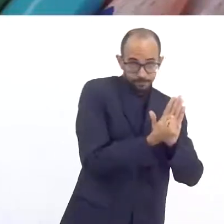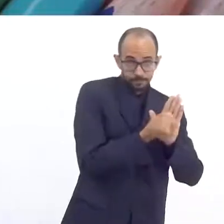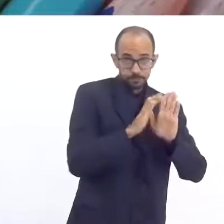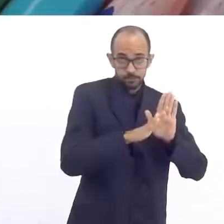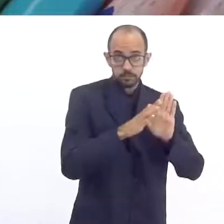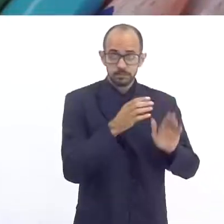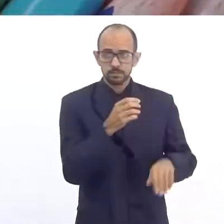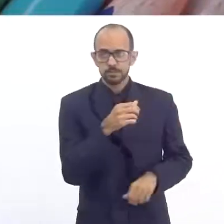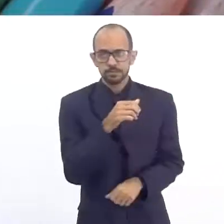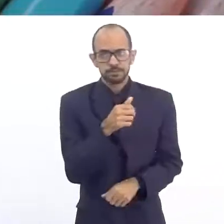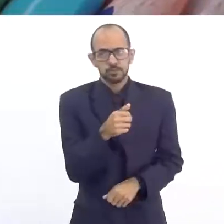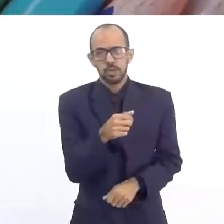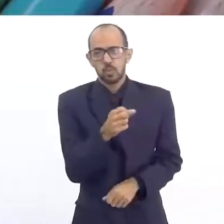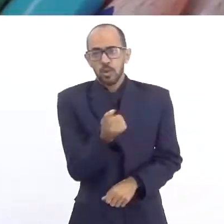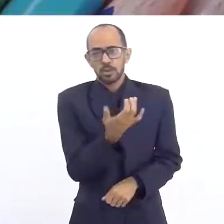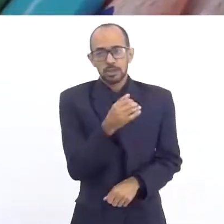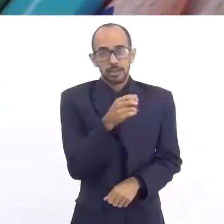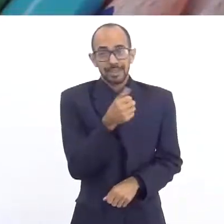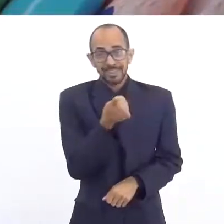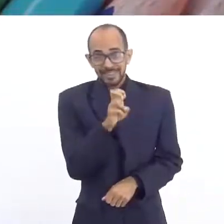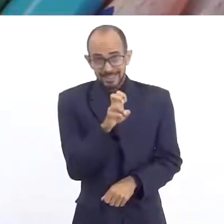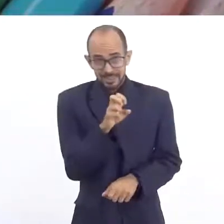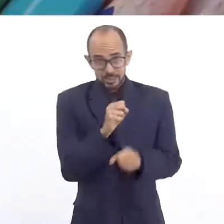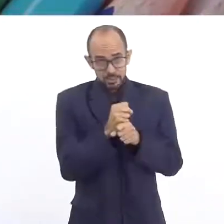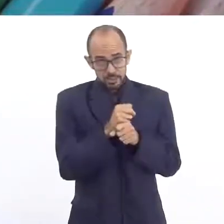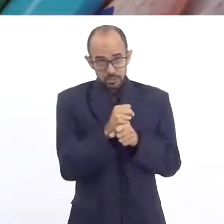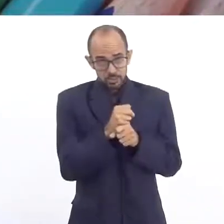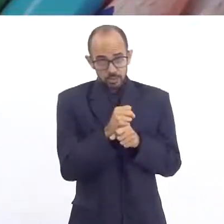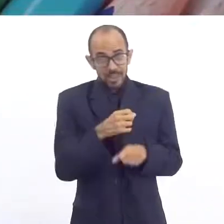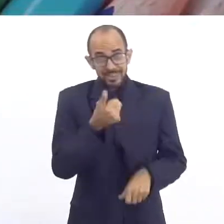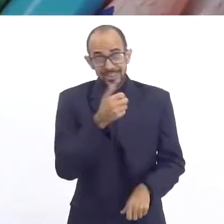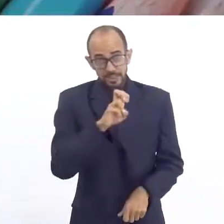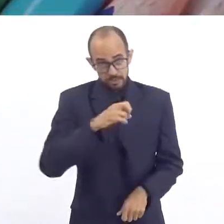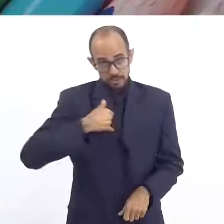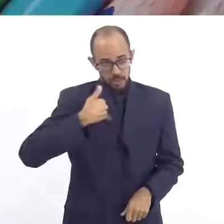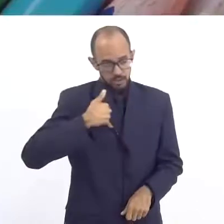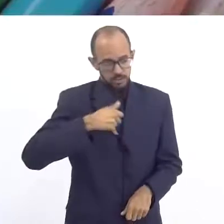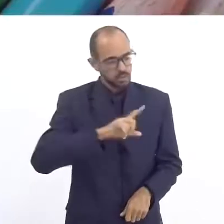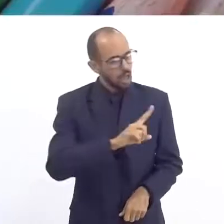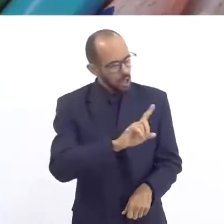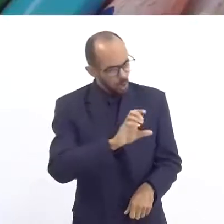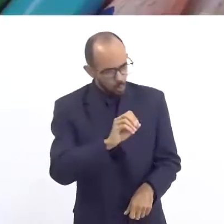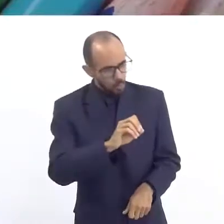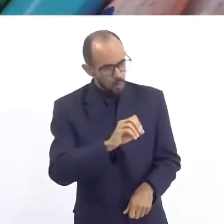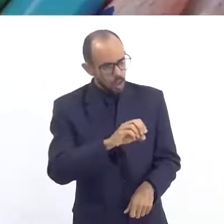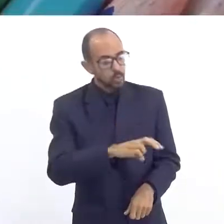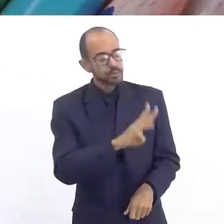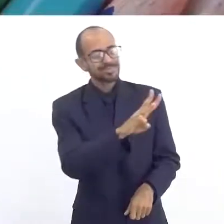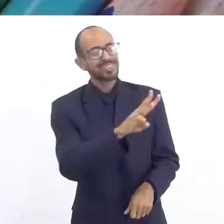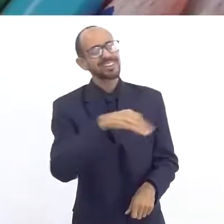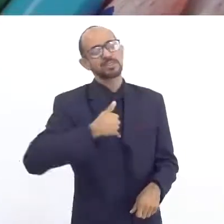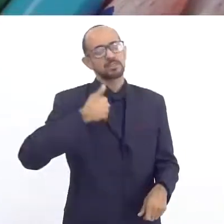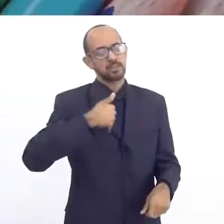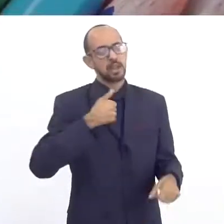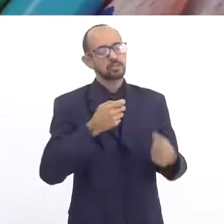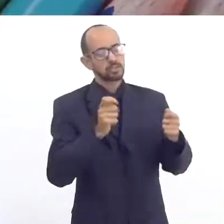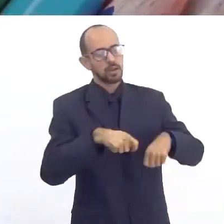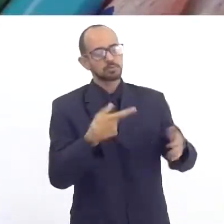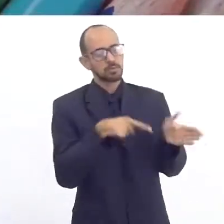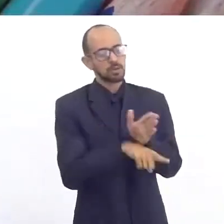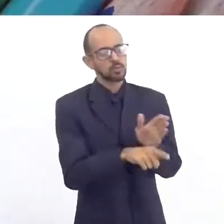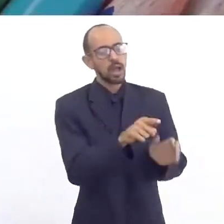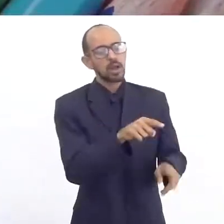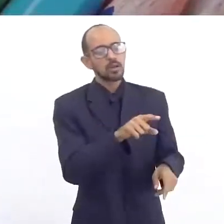o cara faz 15 anos, quando ele tem 3 anos de idade, 4, a gente pergunta, o que você quer ser